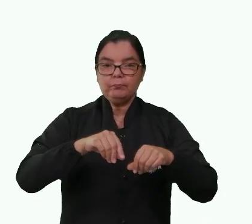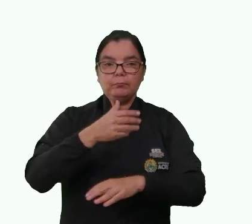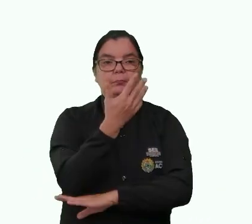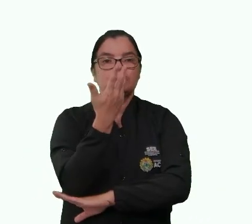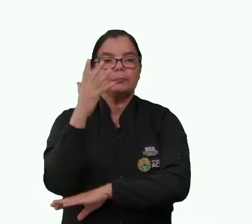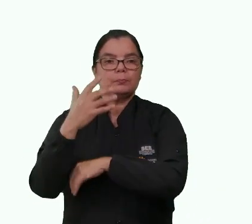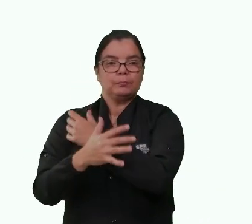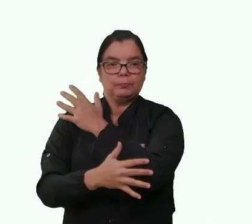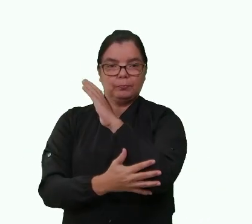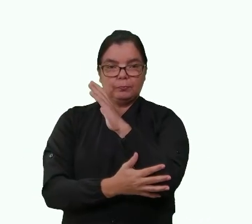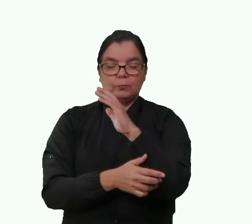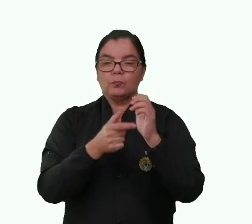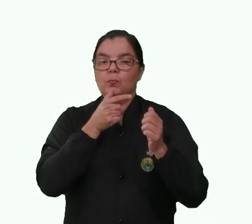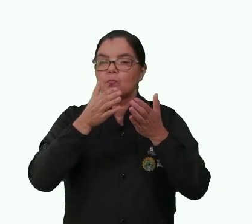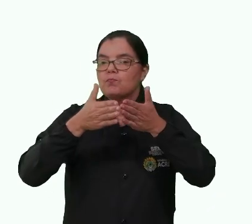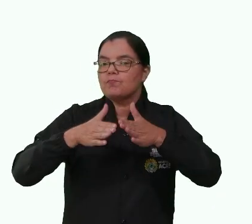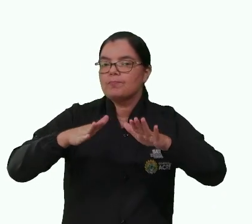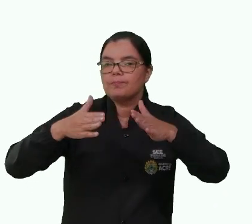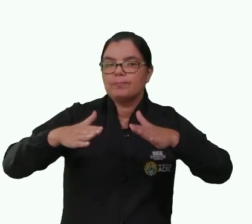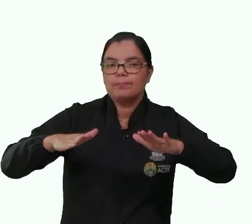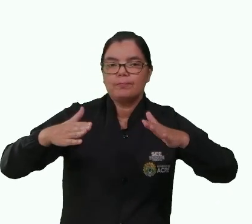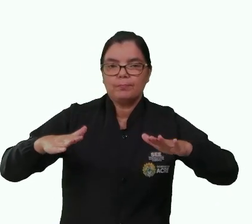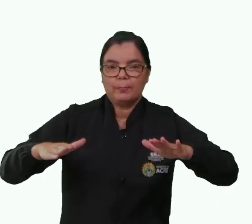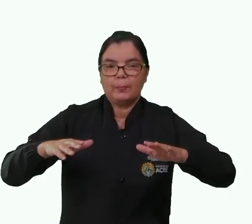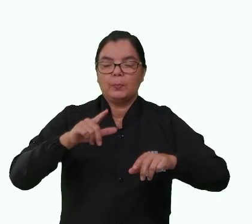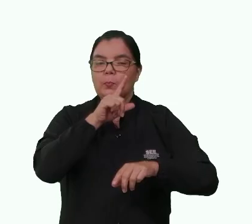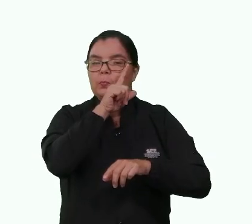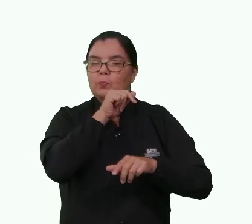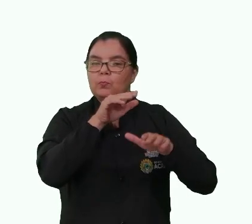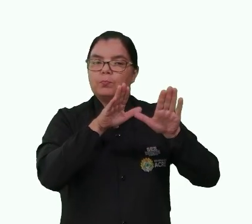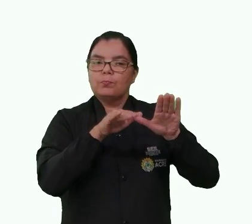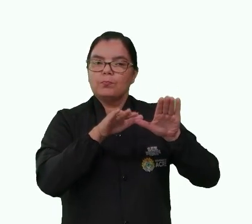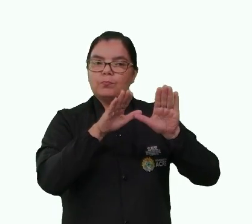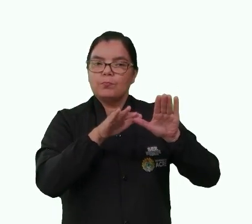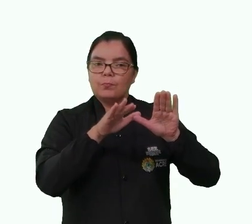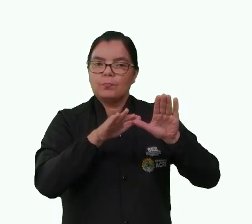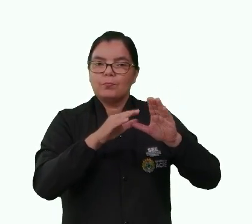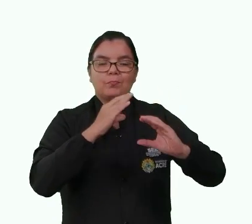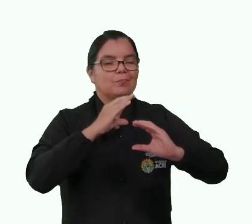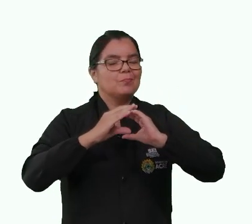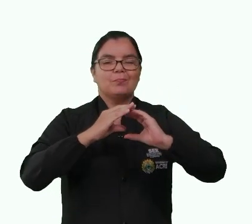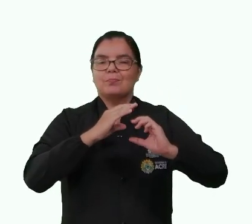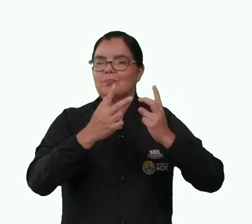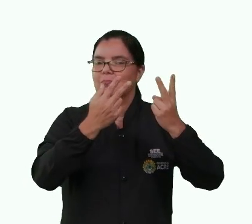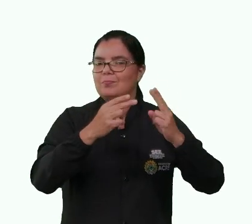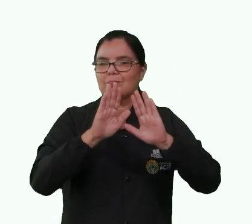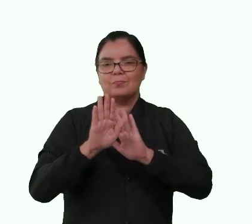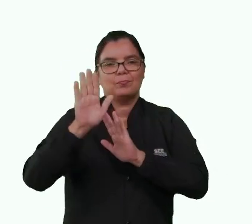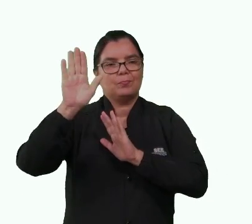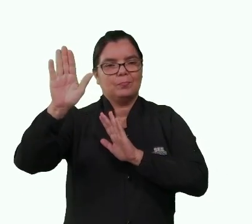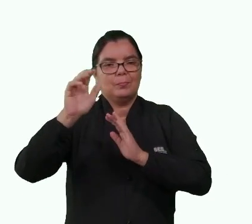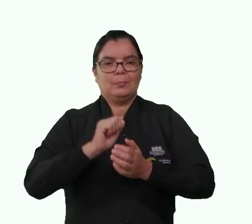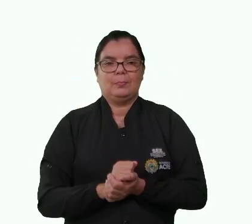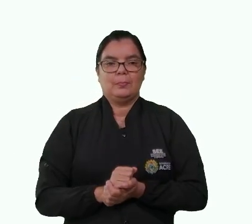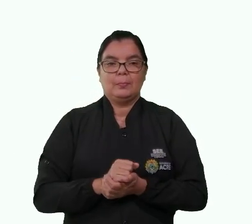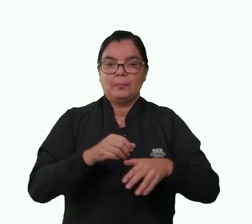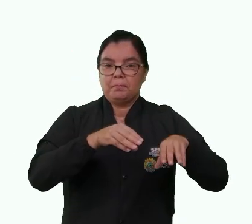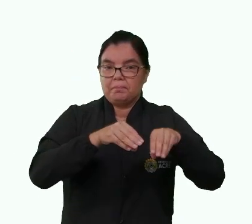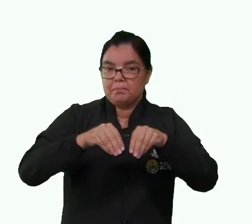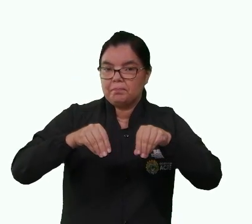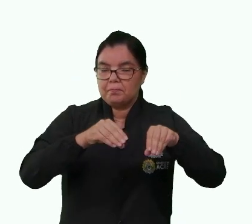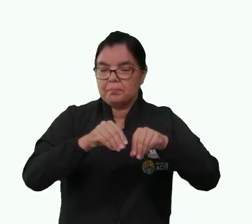Minha terra tem palmares, onde gorjeia o mar. Os passarinhos daqui não cantam como os de